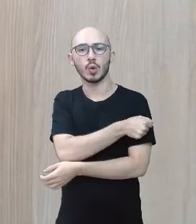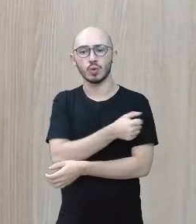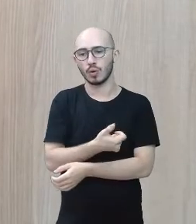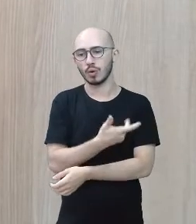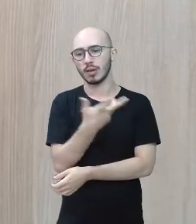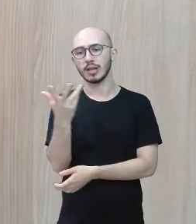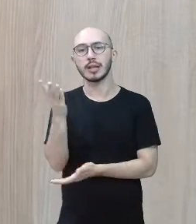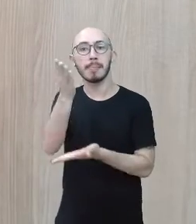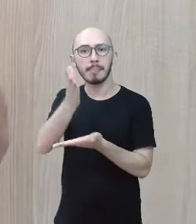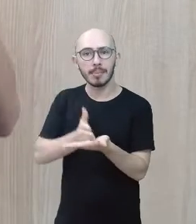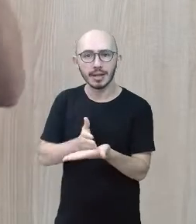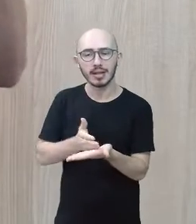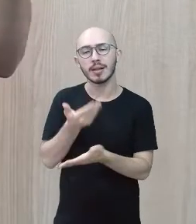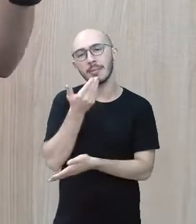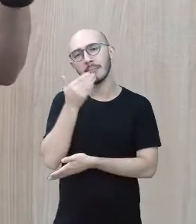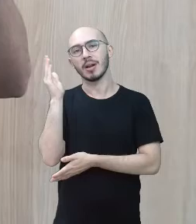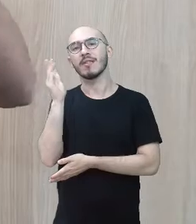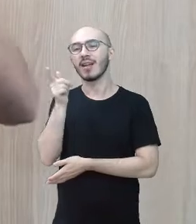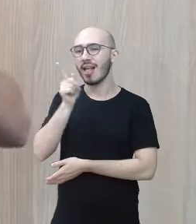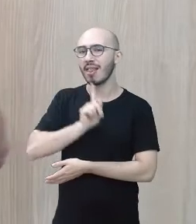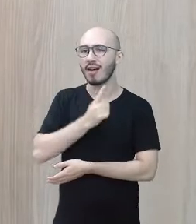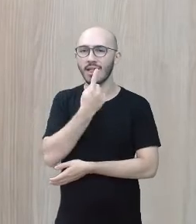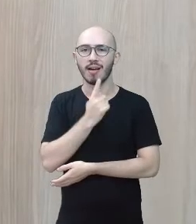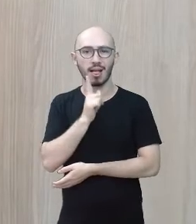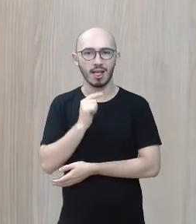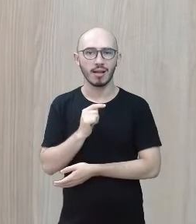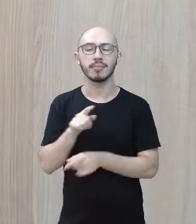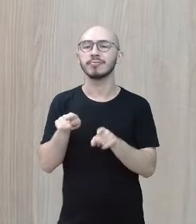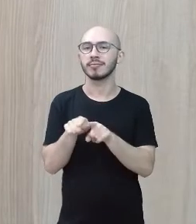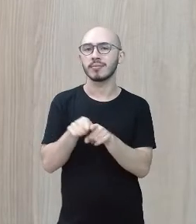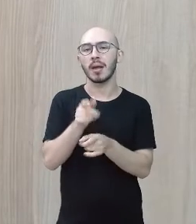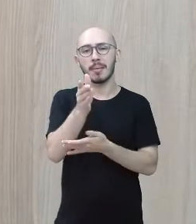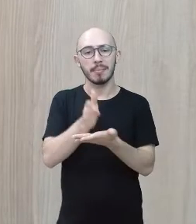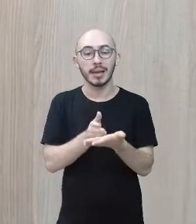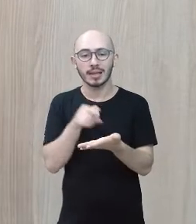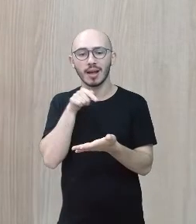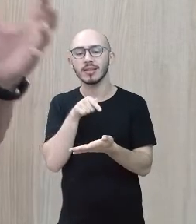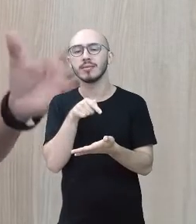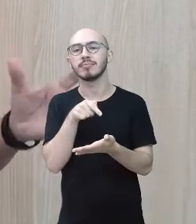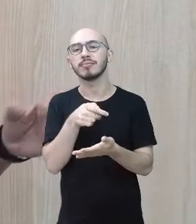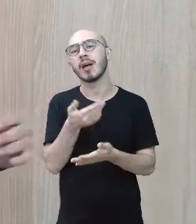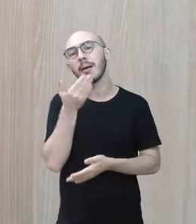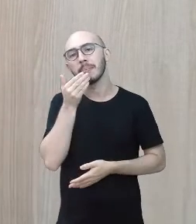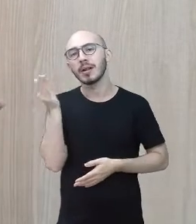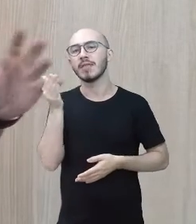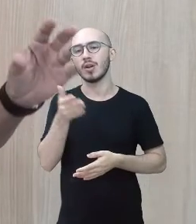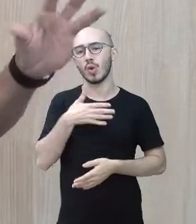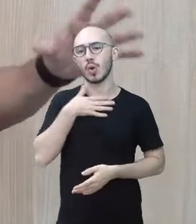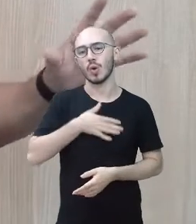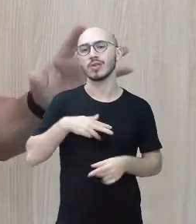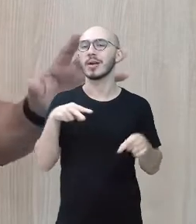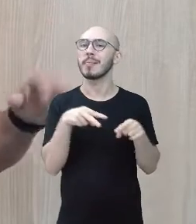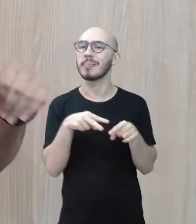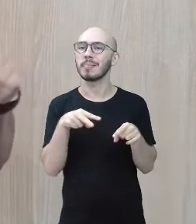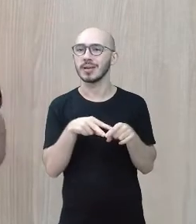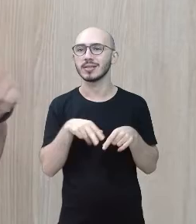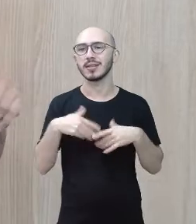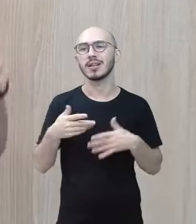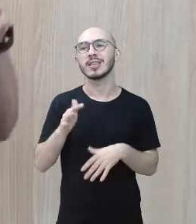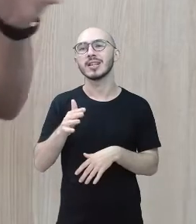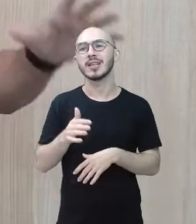sorvete. Mais da metade preferiram a pizza. Quase ninguém, porque deu lá 2,